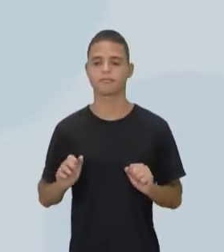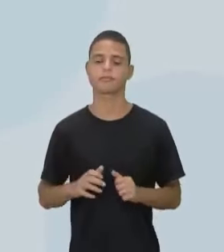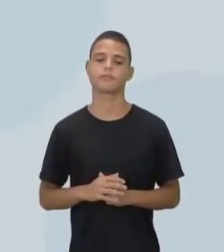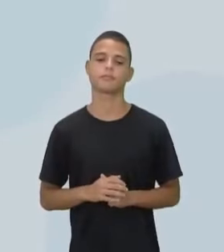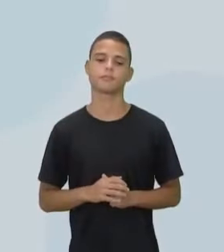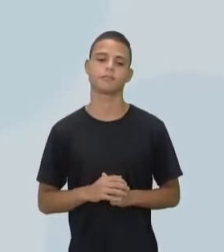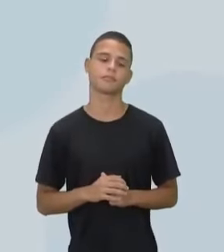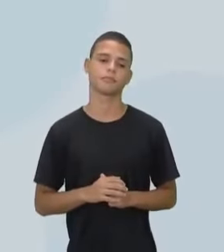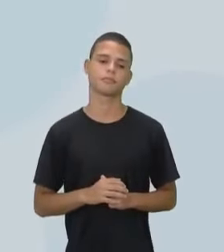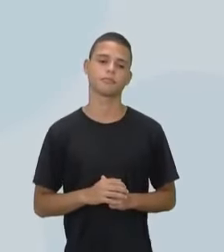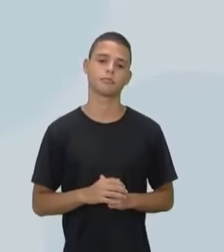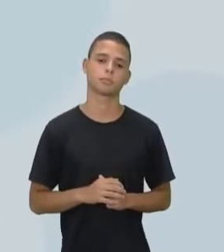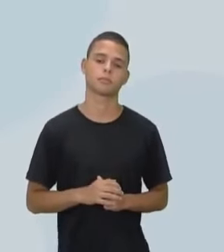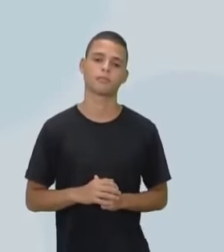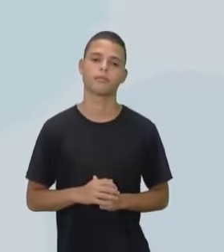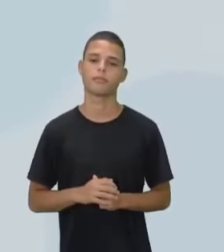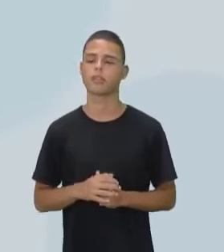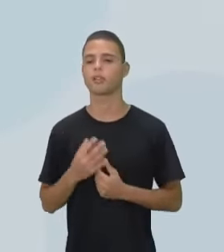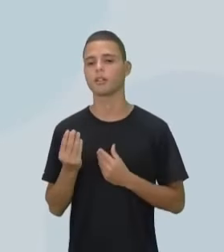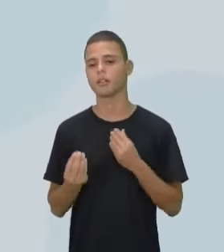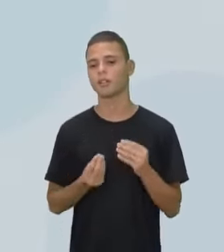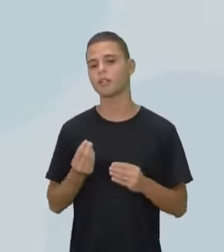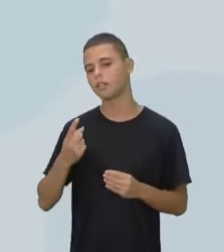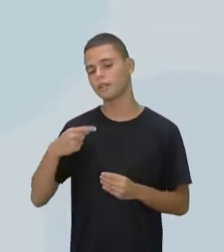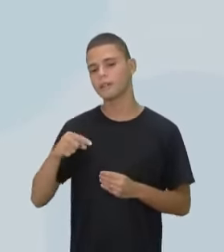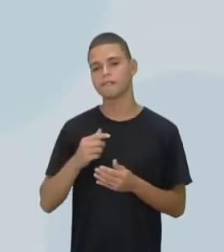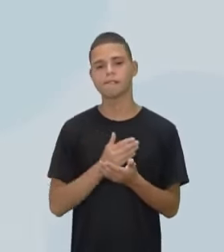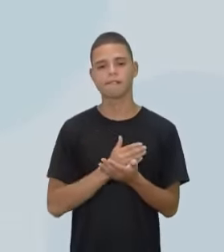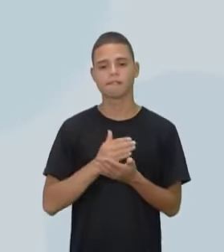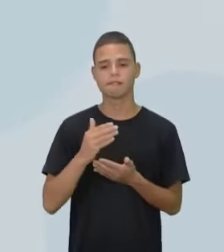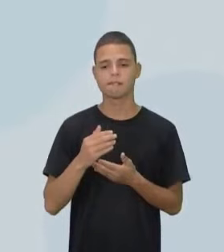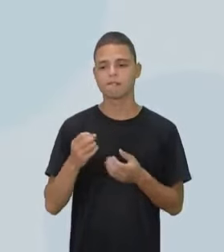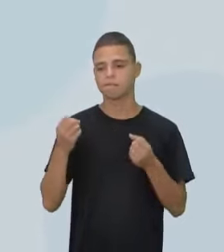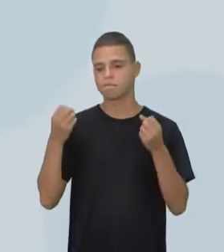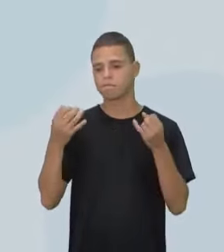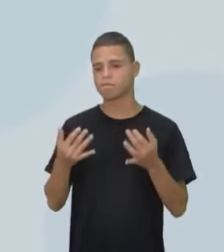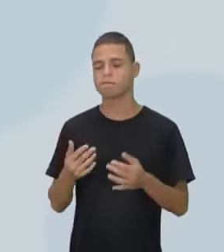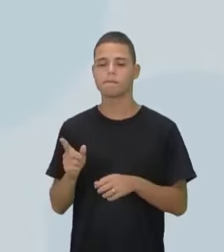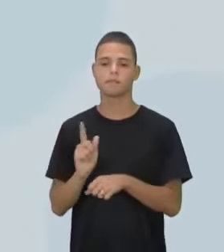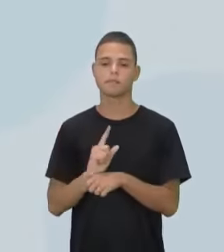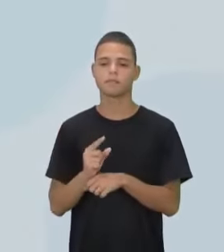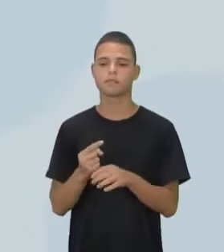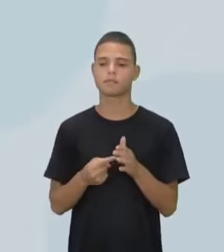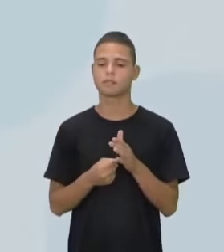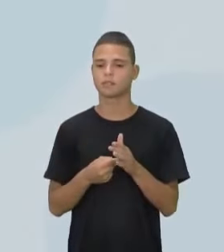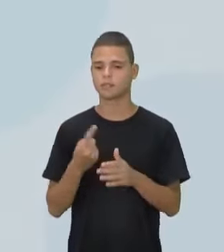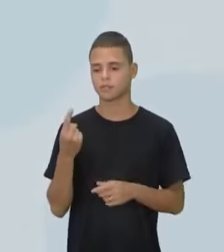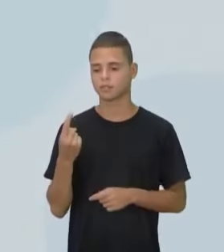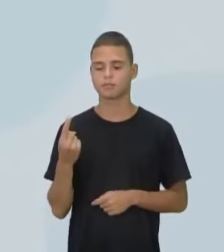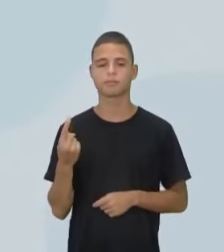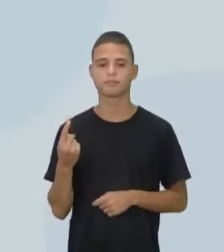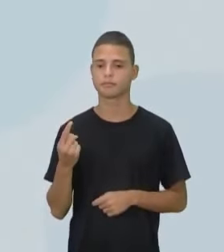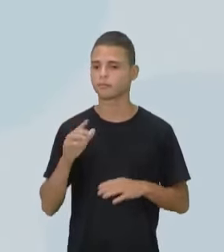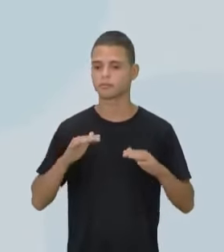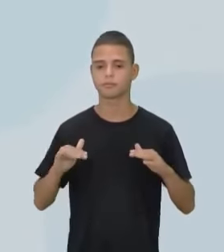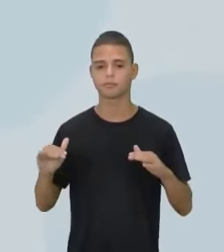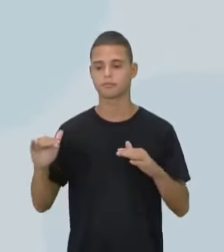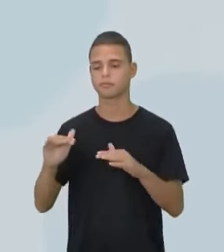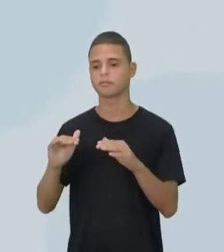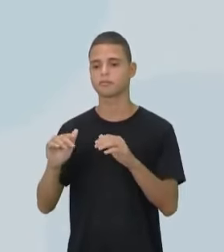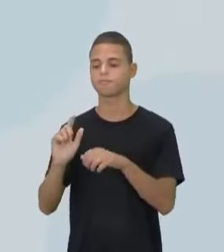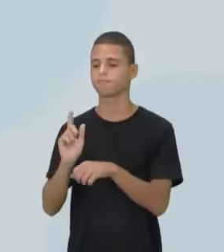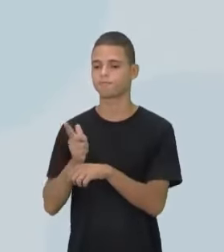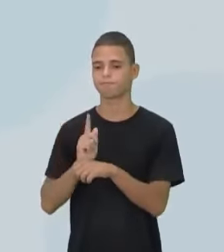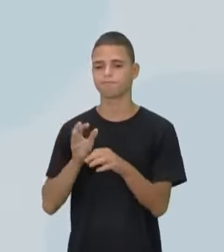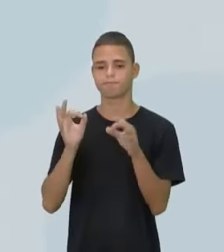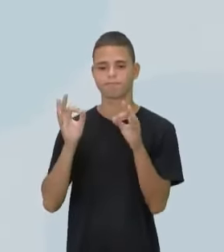tá? Como é que a gente começa a falar de gestão? Primeiro, toda gestão para ser